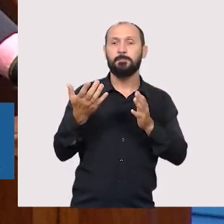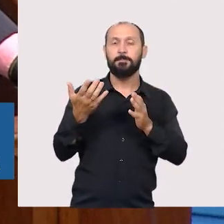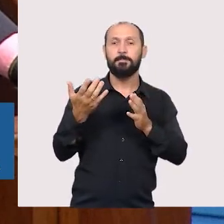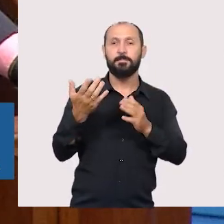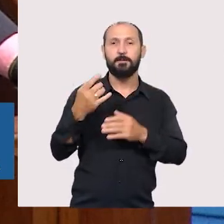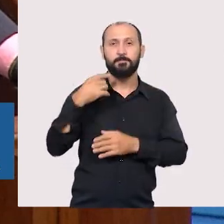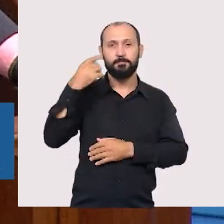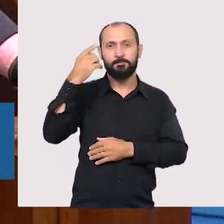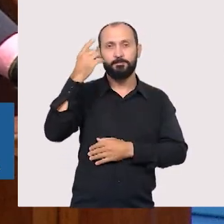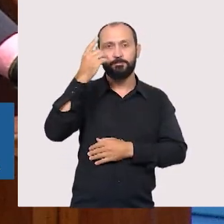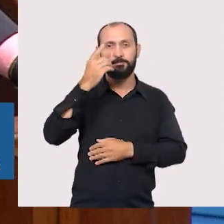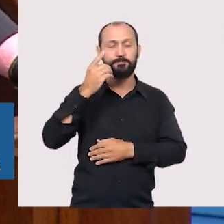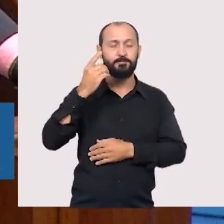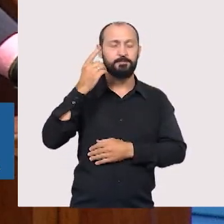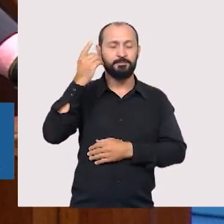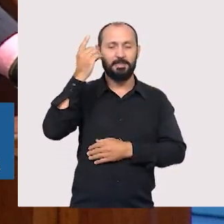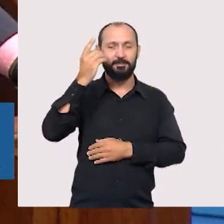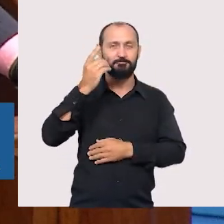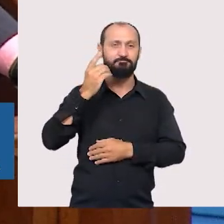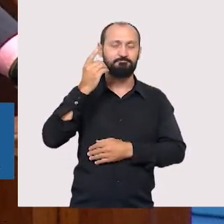direitos. Senhores deputados,